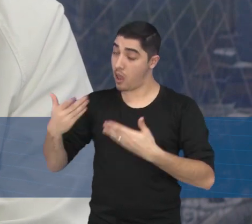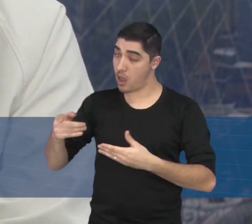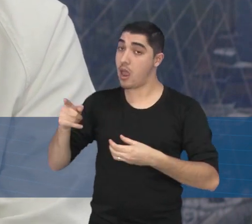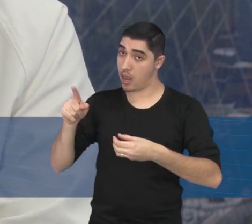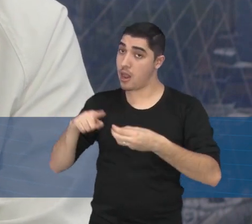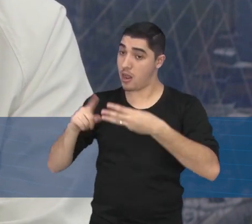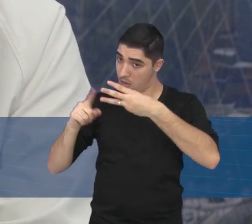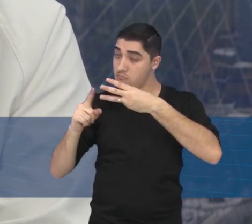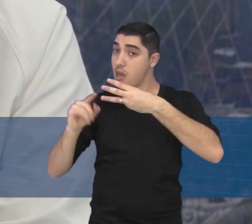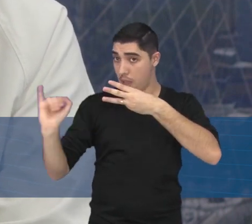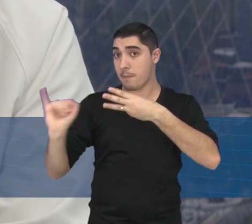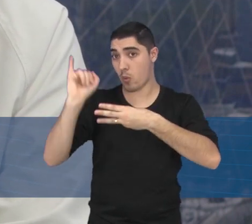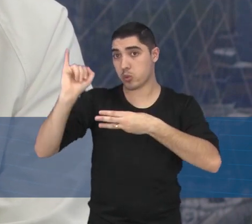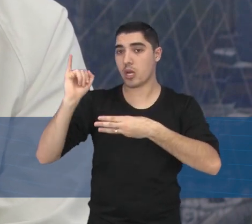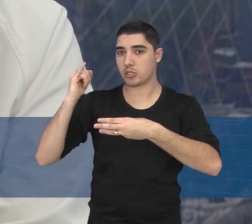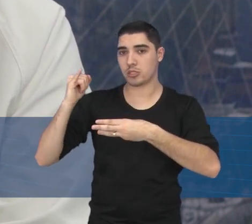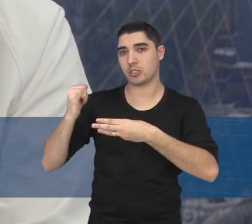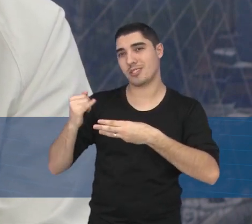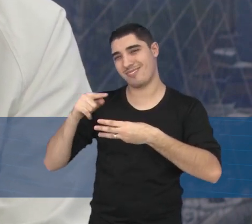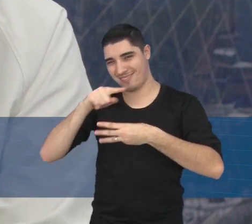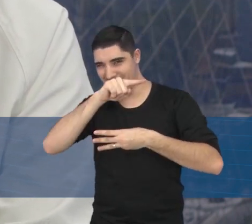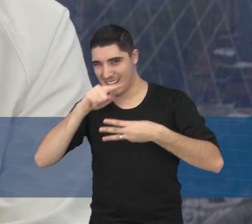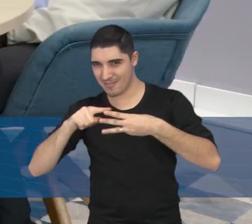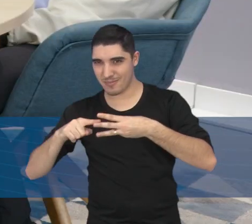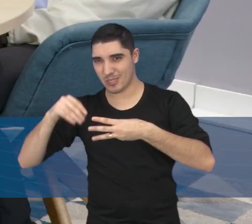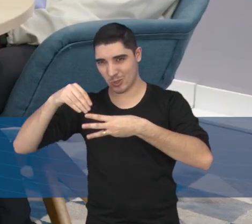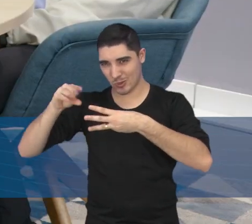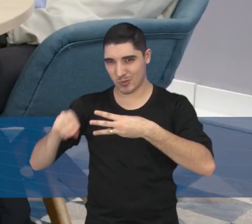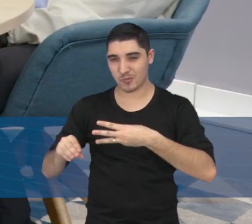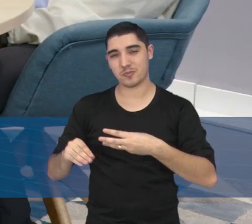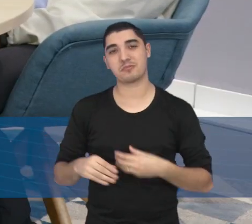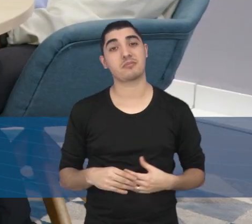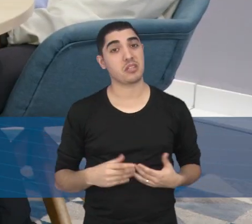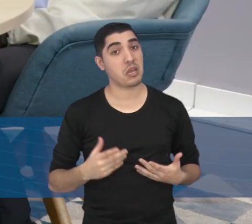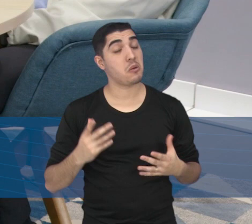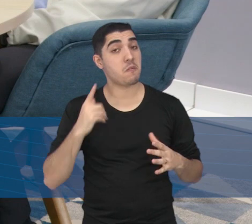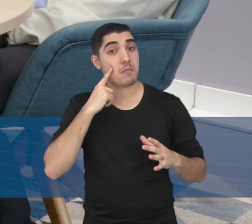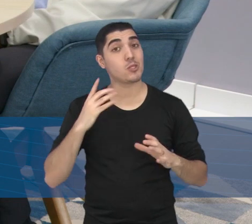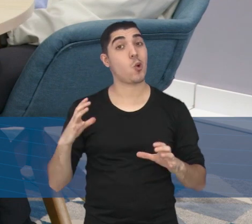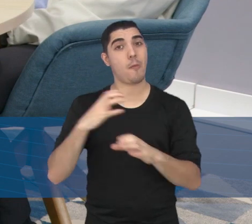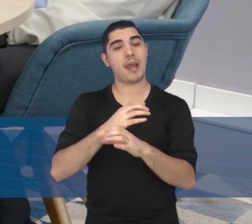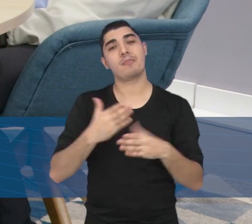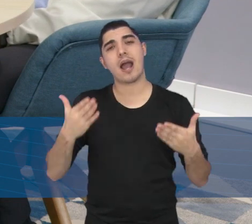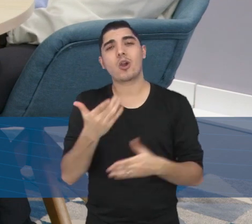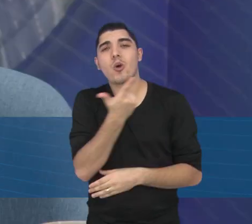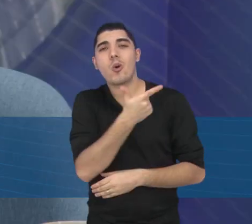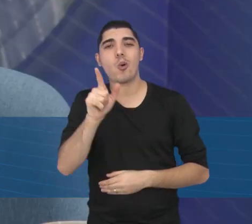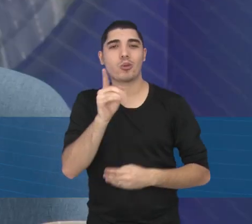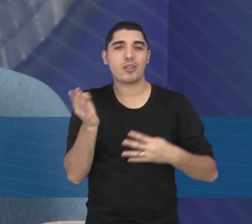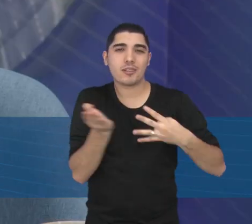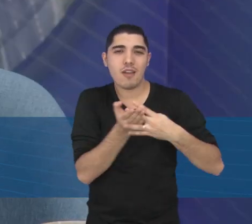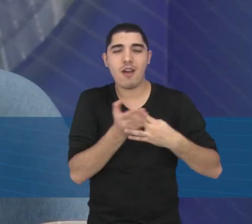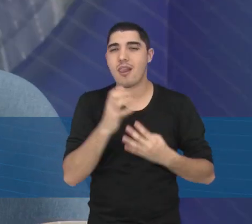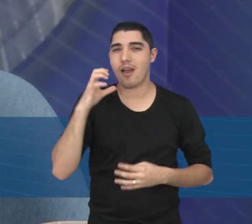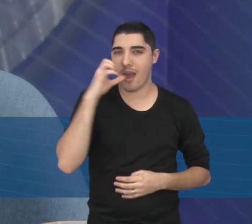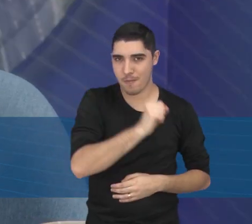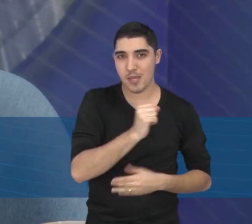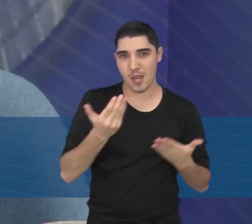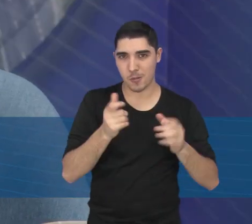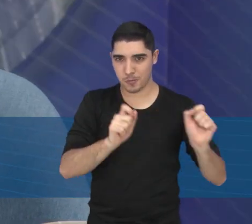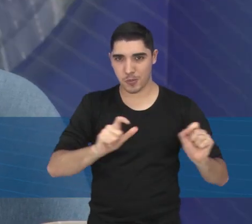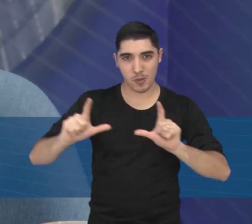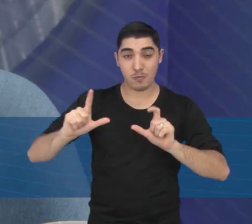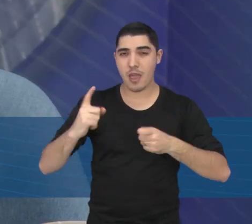um ponto agregando até o que o Rick falou. E não olha como um todo, né? Exatamente. É isso. Bom, a gente vai para mais uma pausa, então, no Diálogos